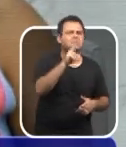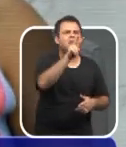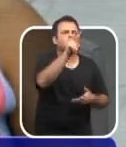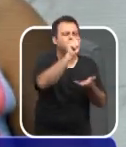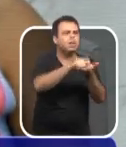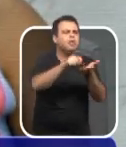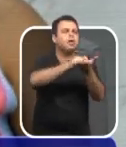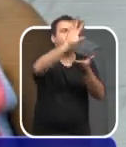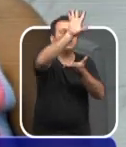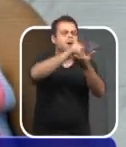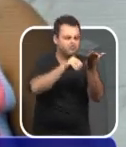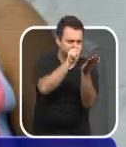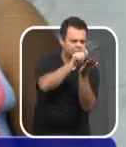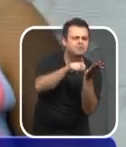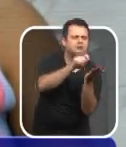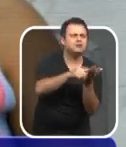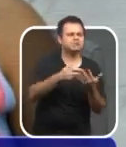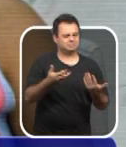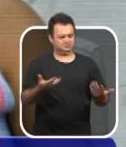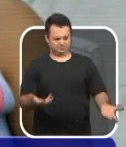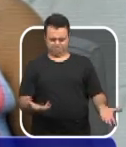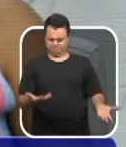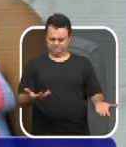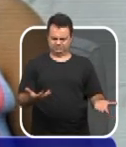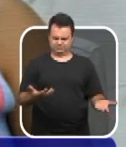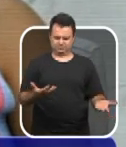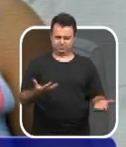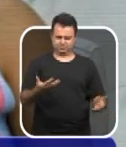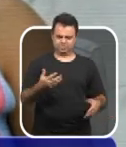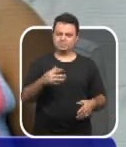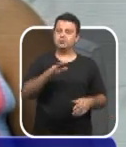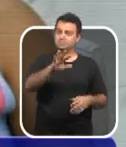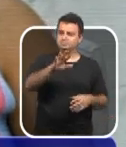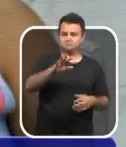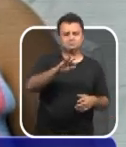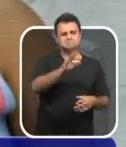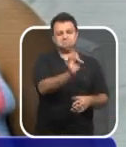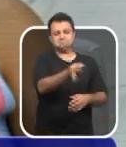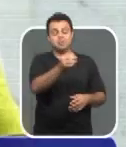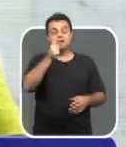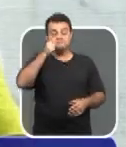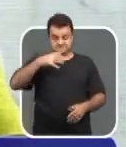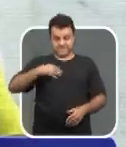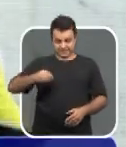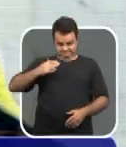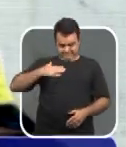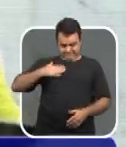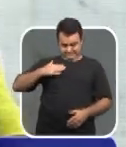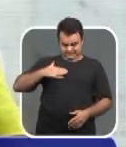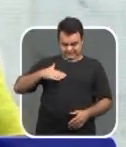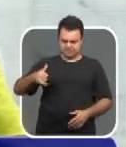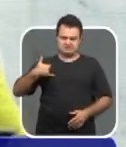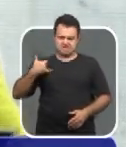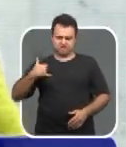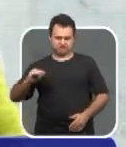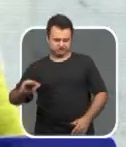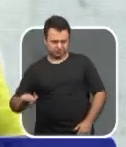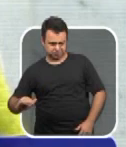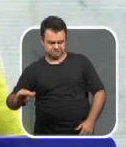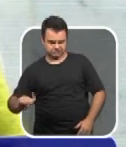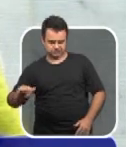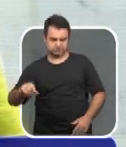não estou enxergando. Então, peraí, como que é o aprendizado? Só para ilustrar, a minha filha tinha uma colega de sala, ela está numa